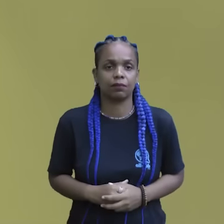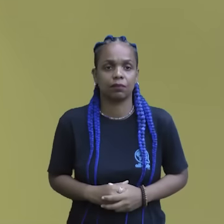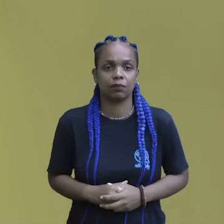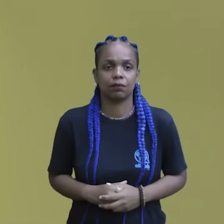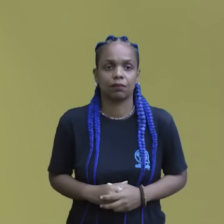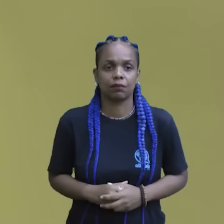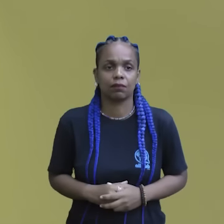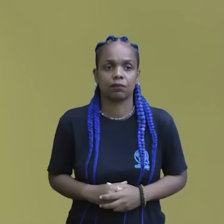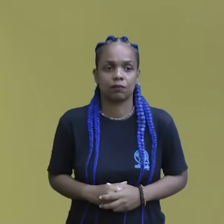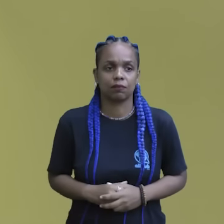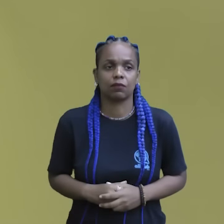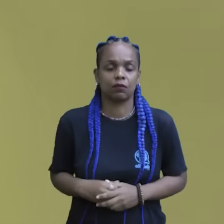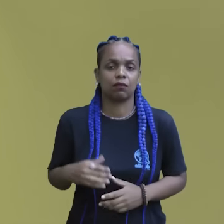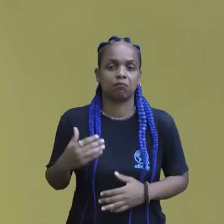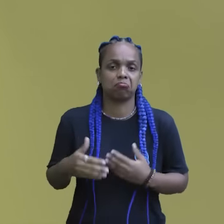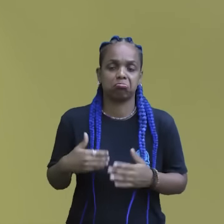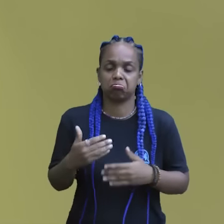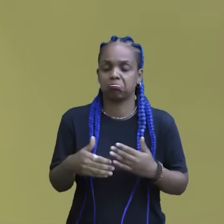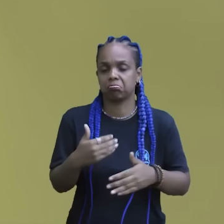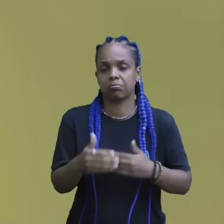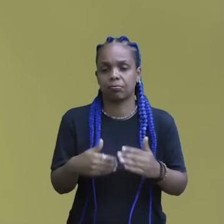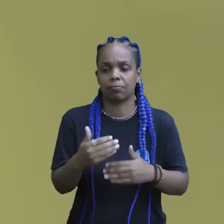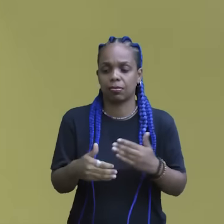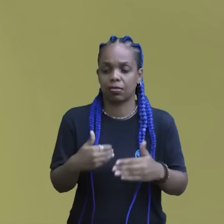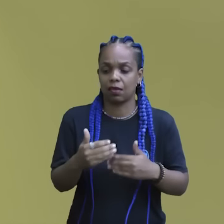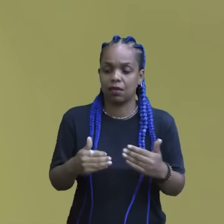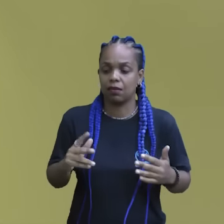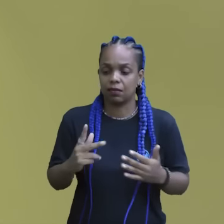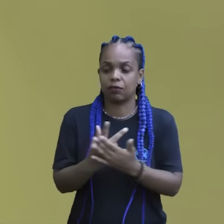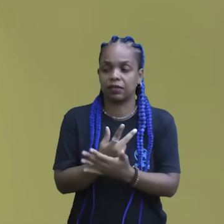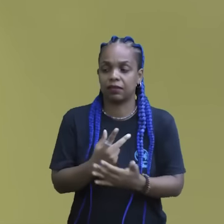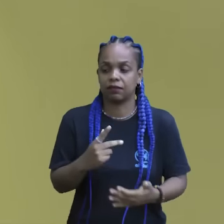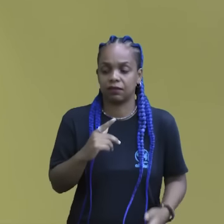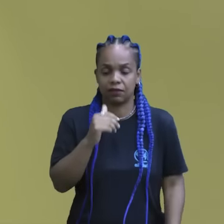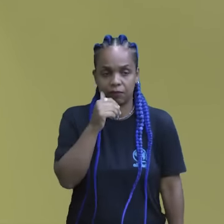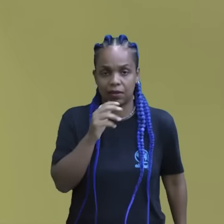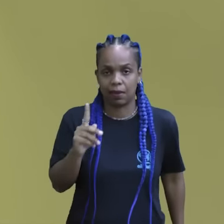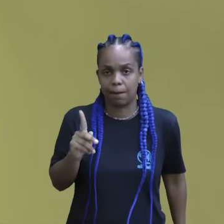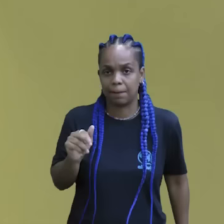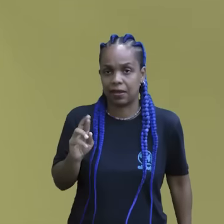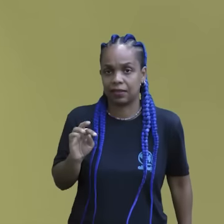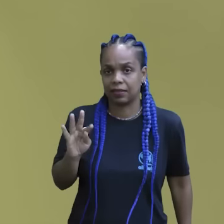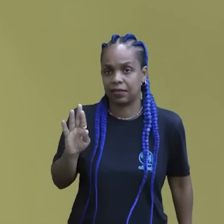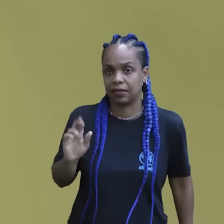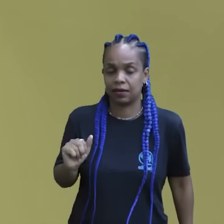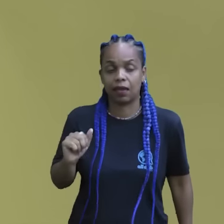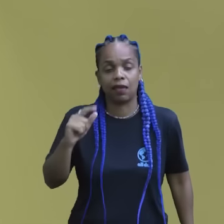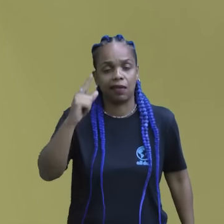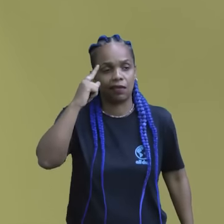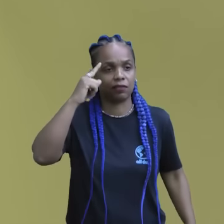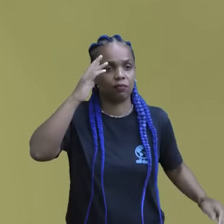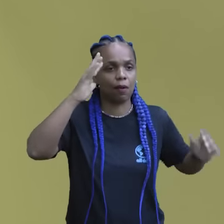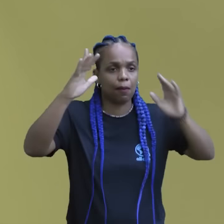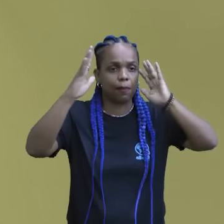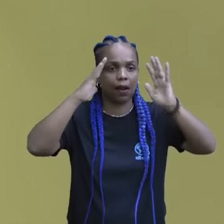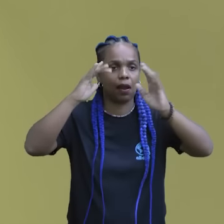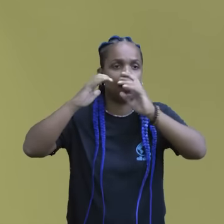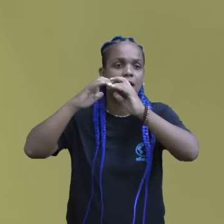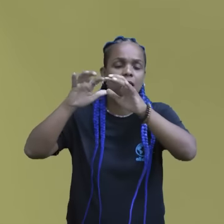merece sérias reflexões que tendem a interrogar sobre a serventia da lei. Ele conta